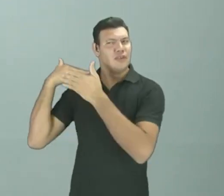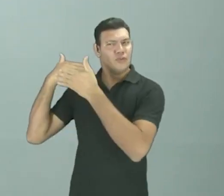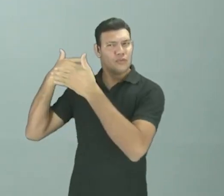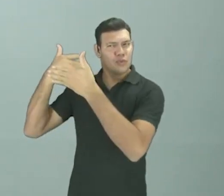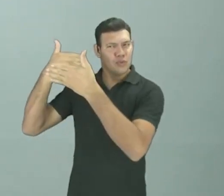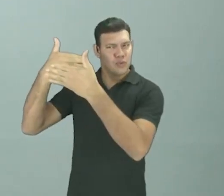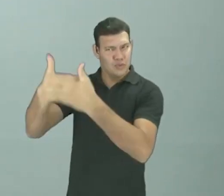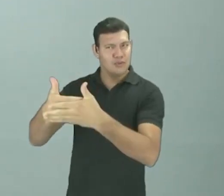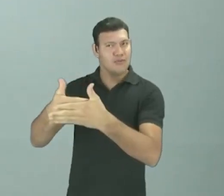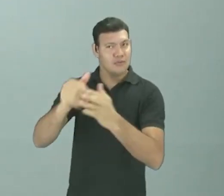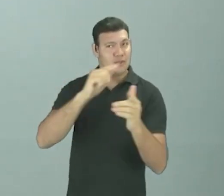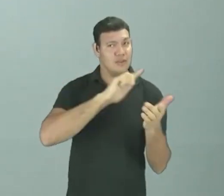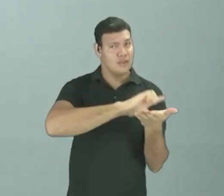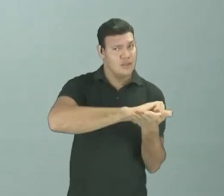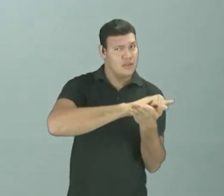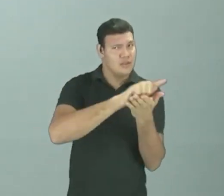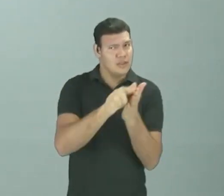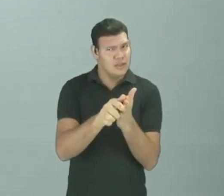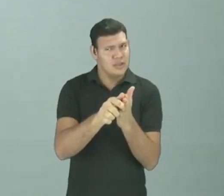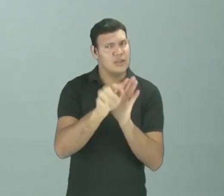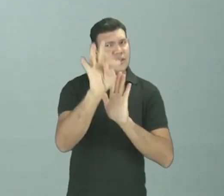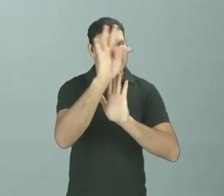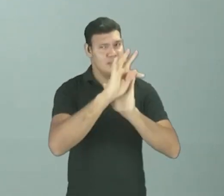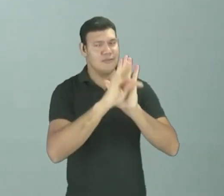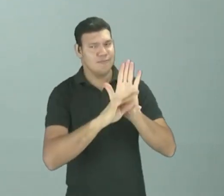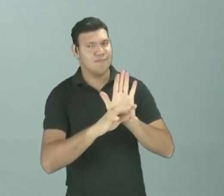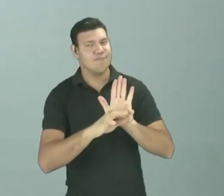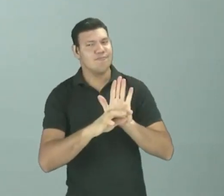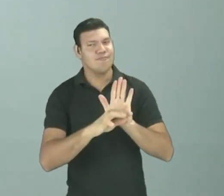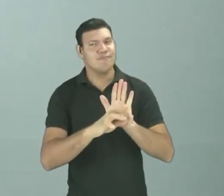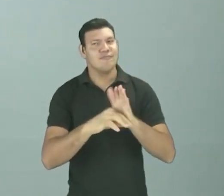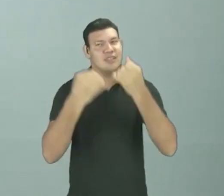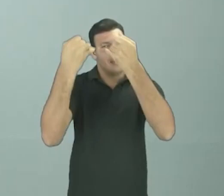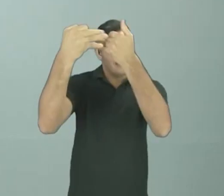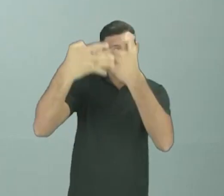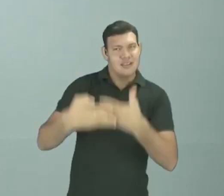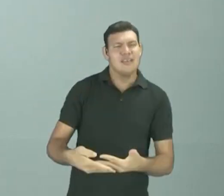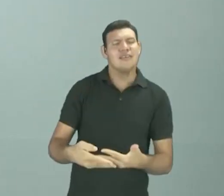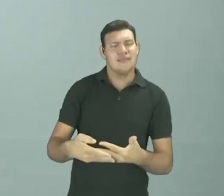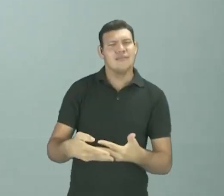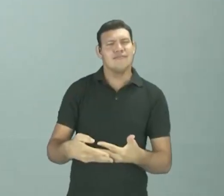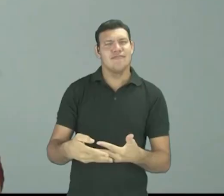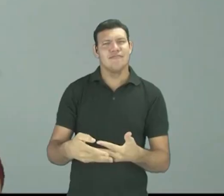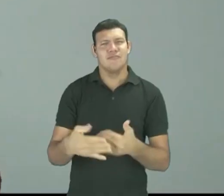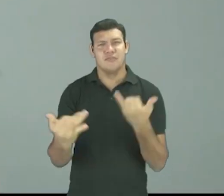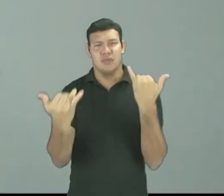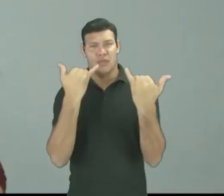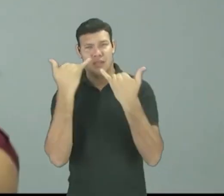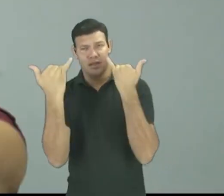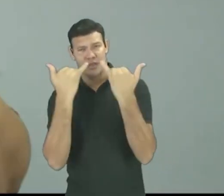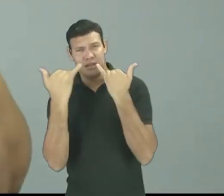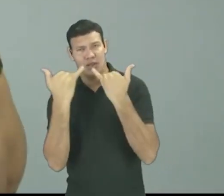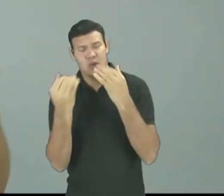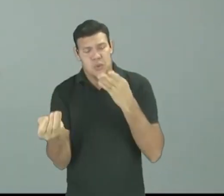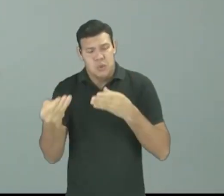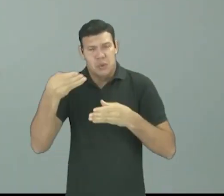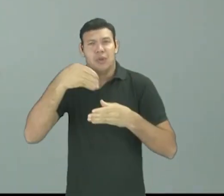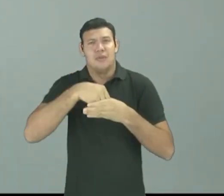gênero textual, como nós costumamos falar, né? Bem interessante, que lida com a informação,